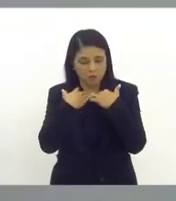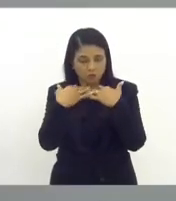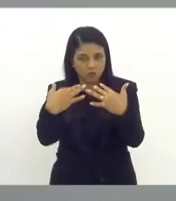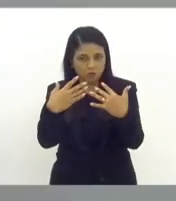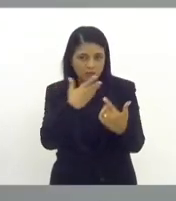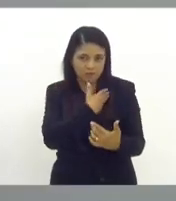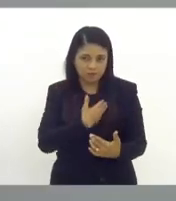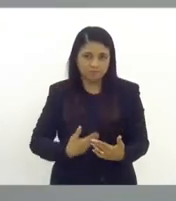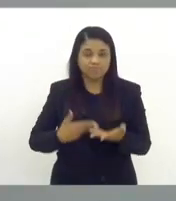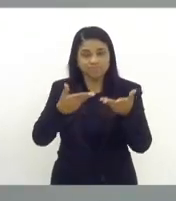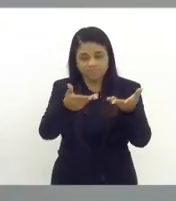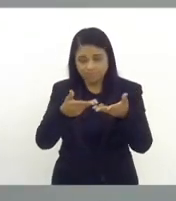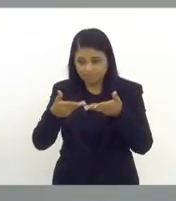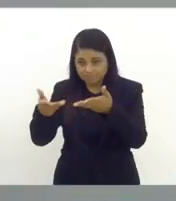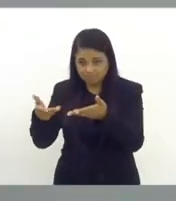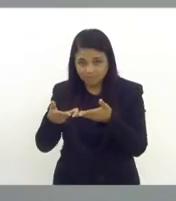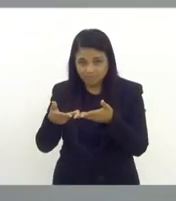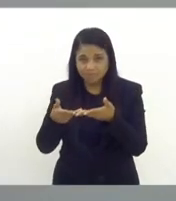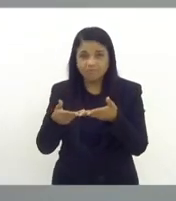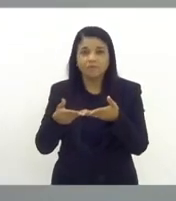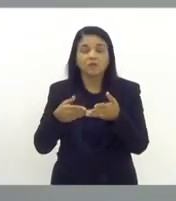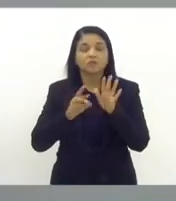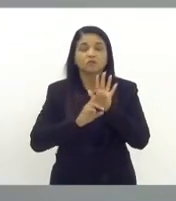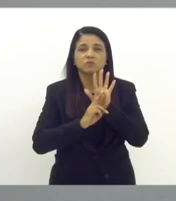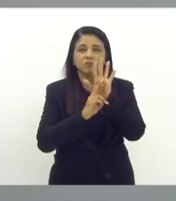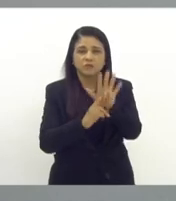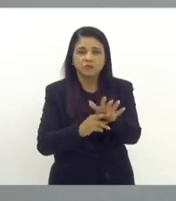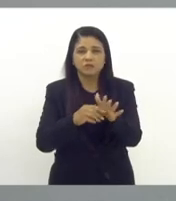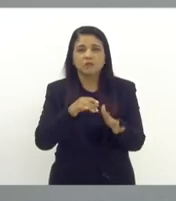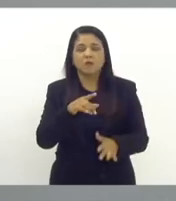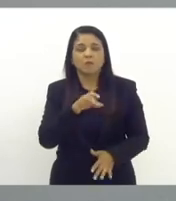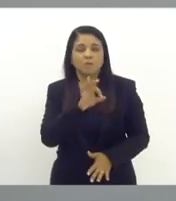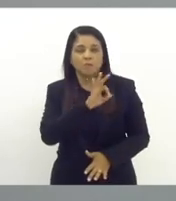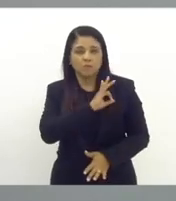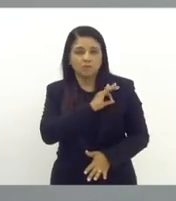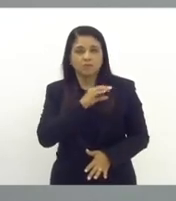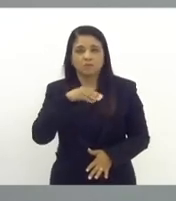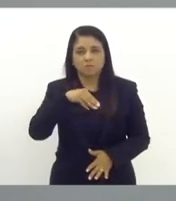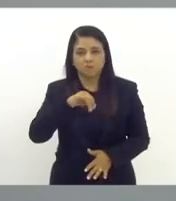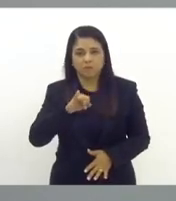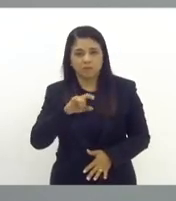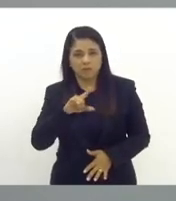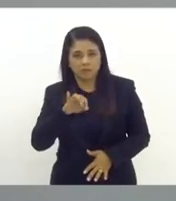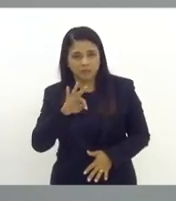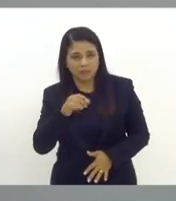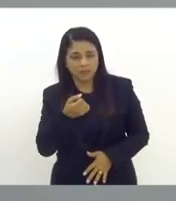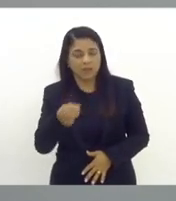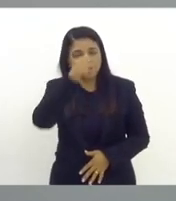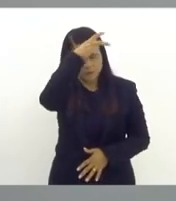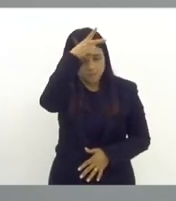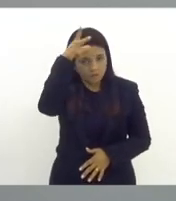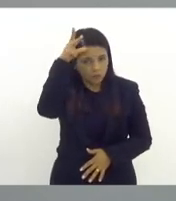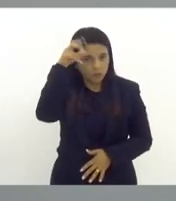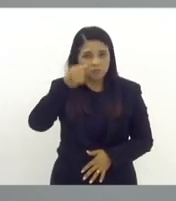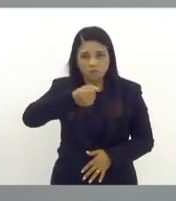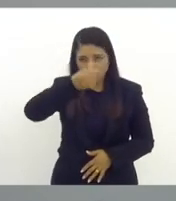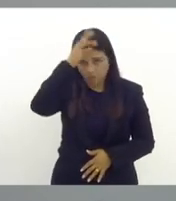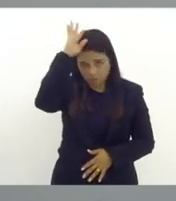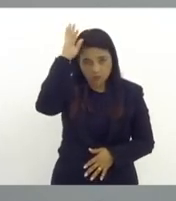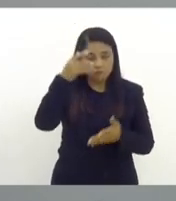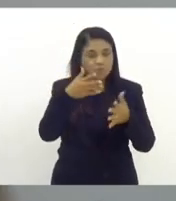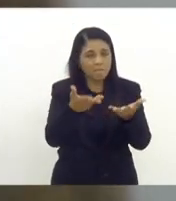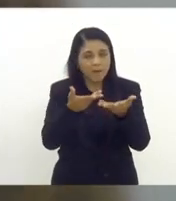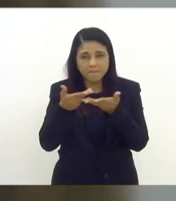convidar os representantes da Polícia Militar bombeiros prefeitura é e nós temos uma